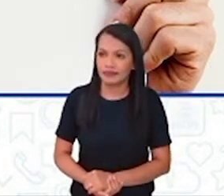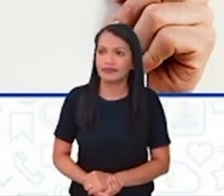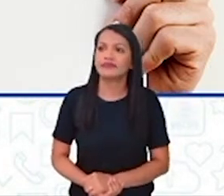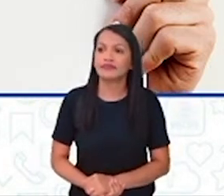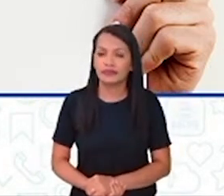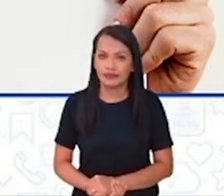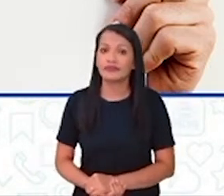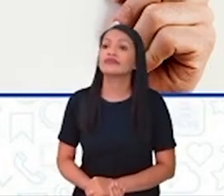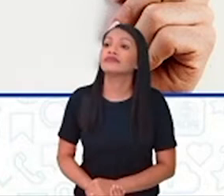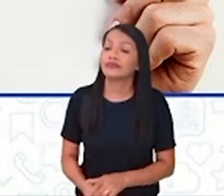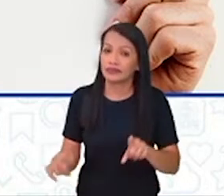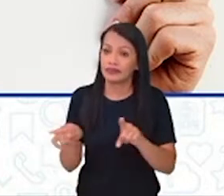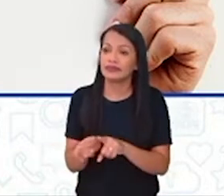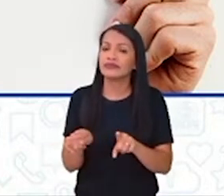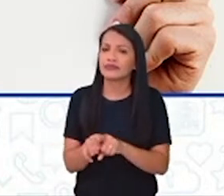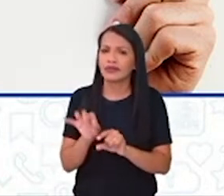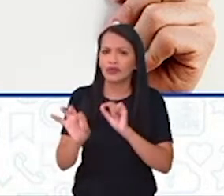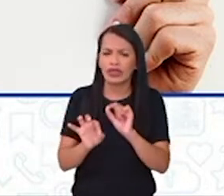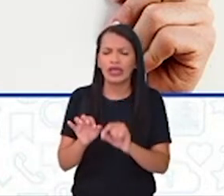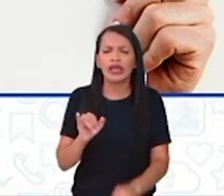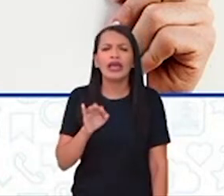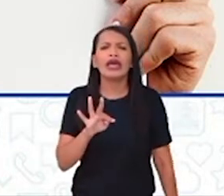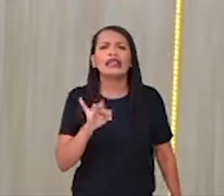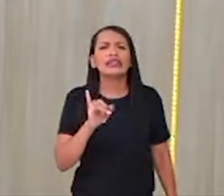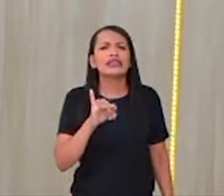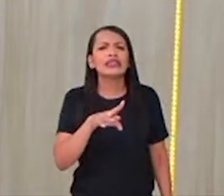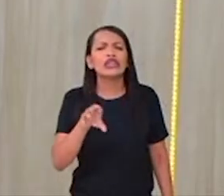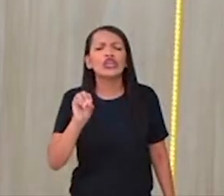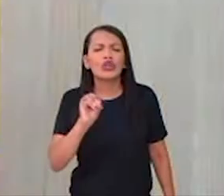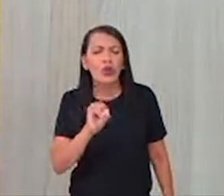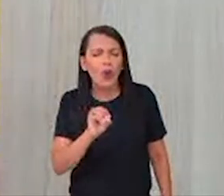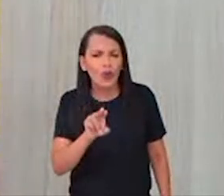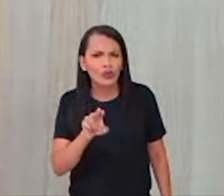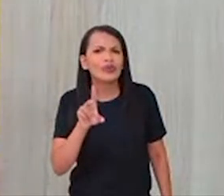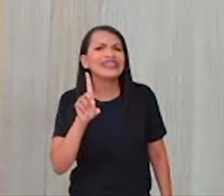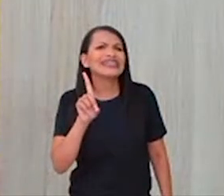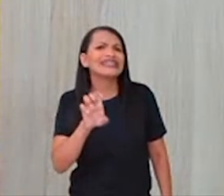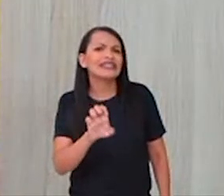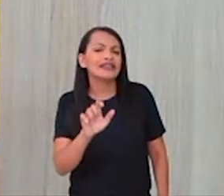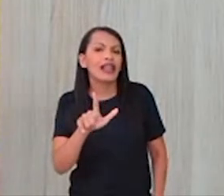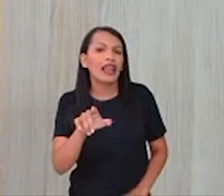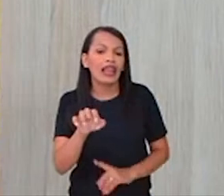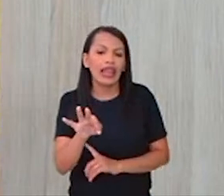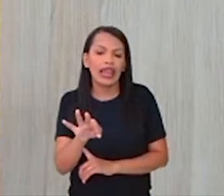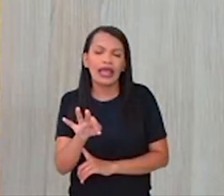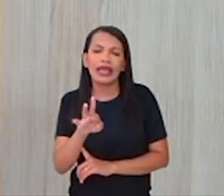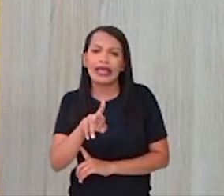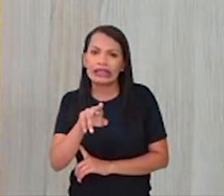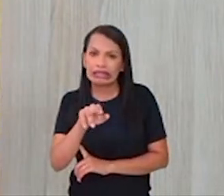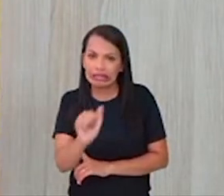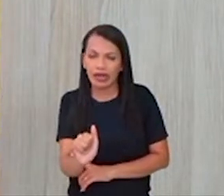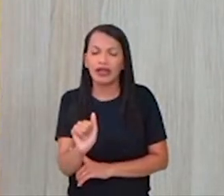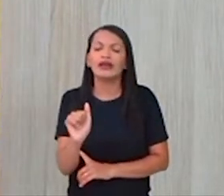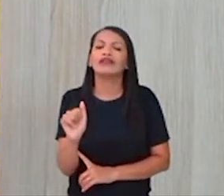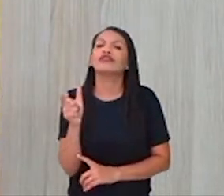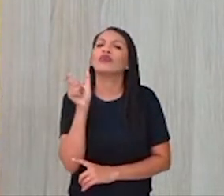Tem o tirou de letra também. Que é a habilidade, né? Isso. Quando você é muito hábil. Mas que tem a ver também com essa escrita